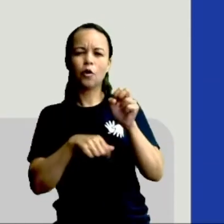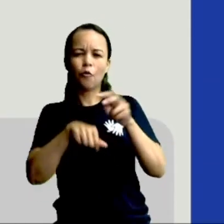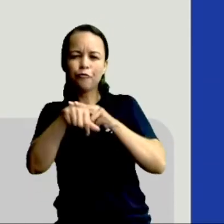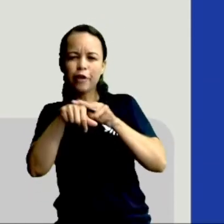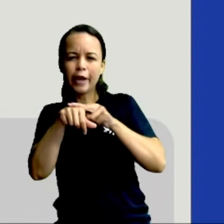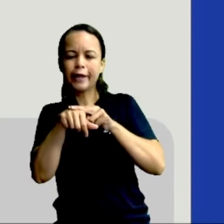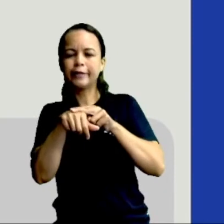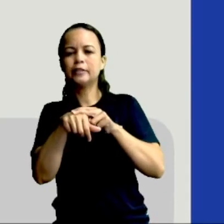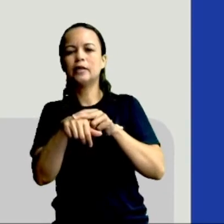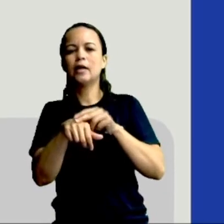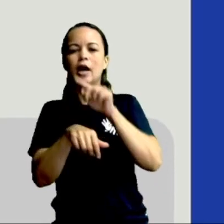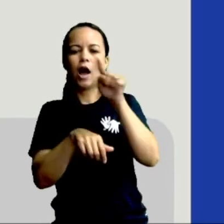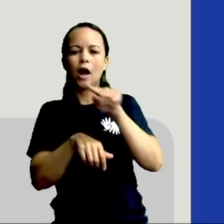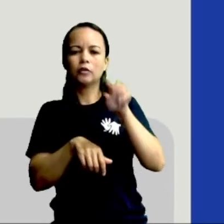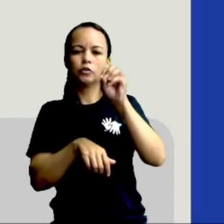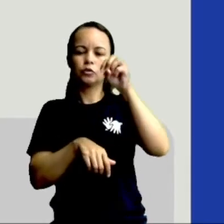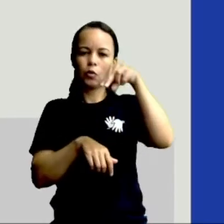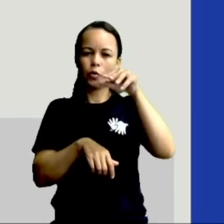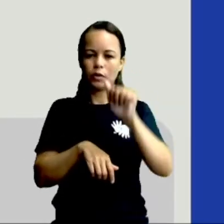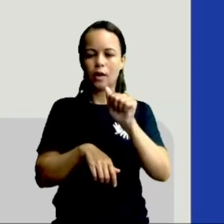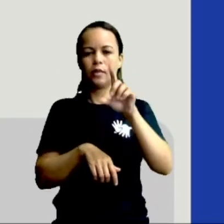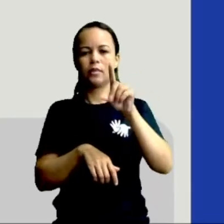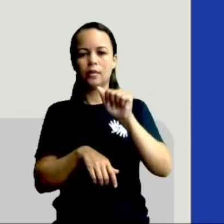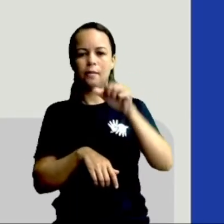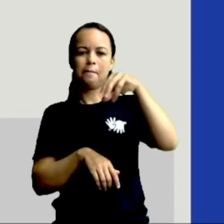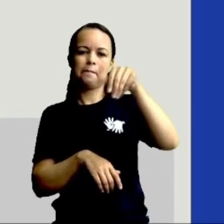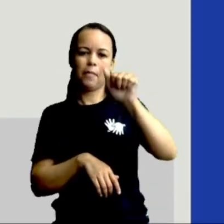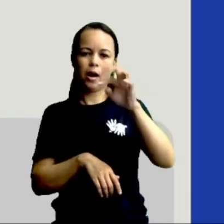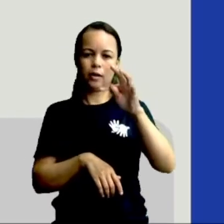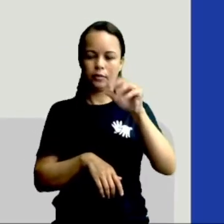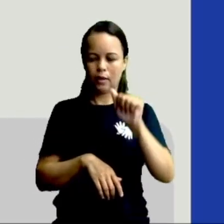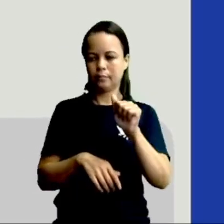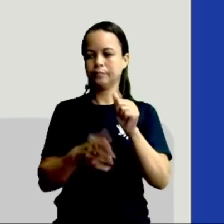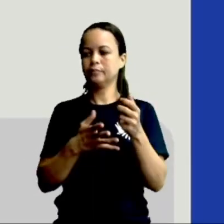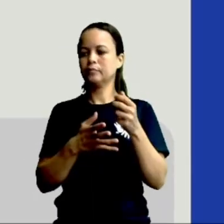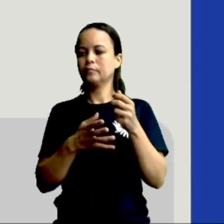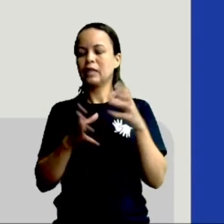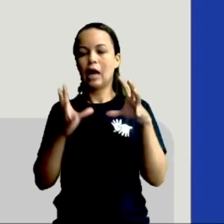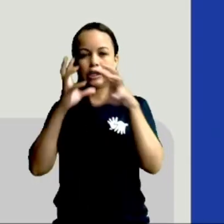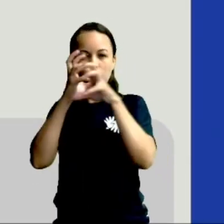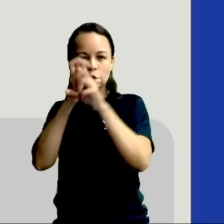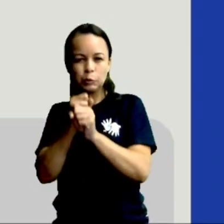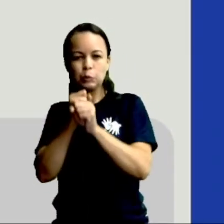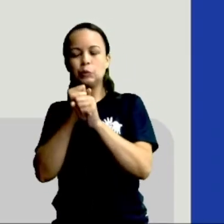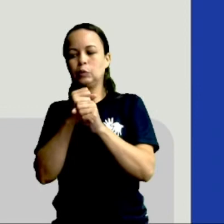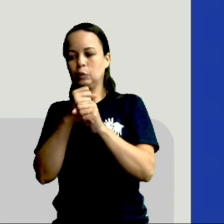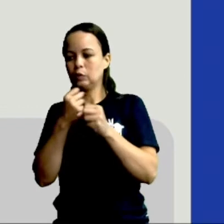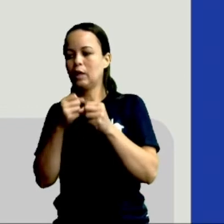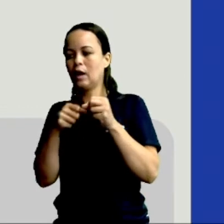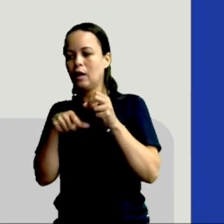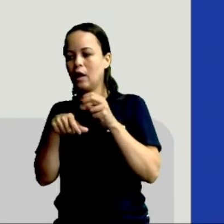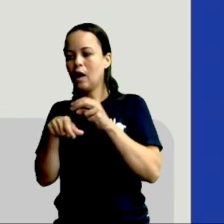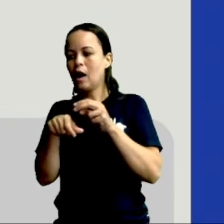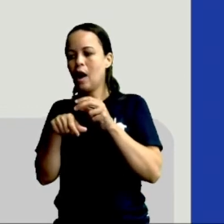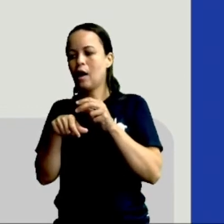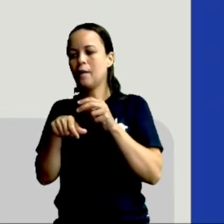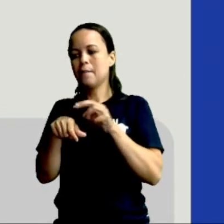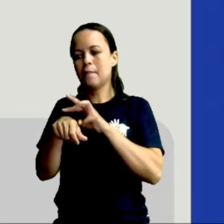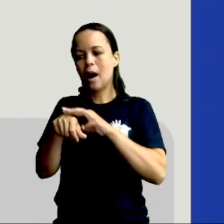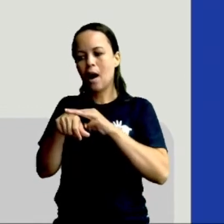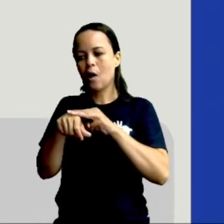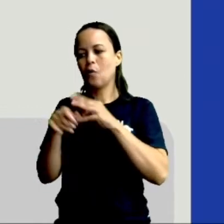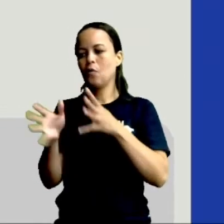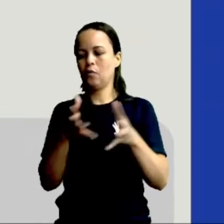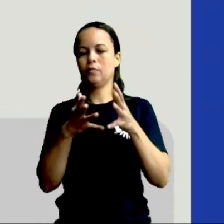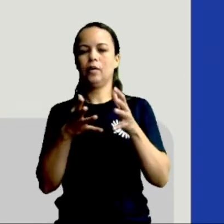mata. A parte laranja escura eu vou chamar de agreste, a amarela de sertão. E esse